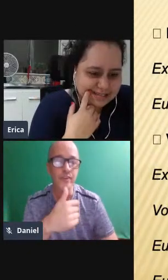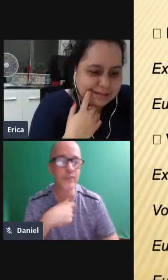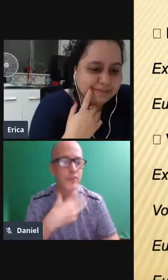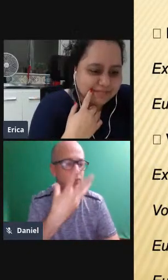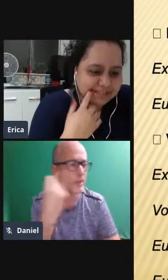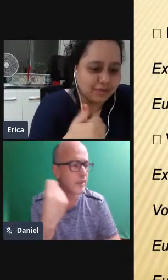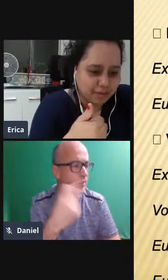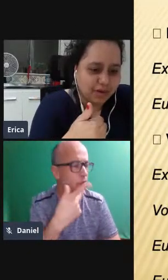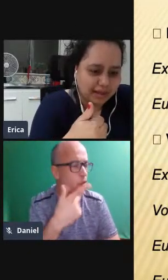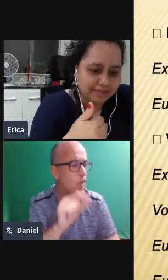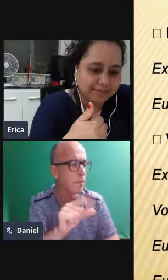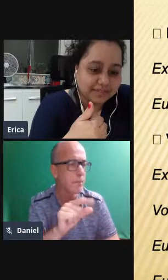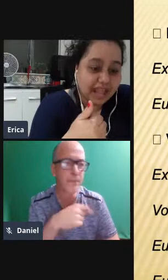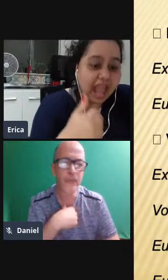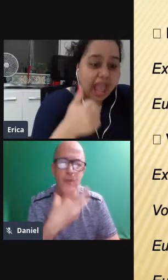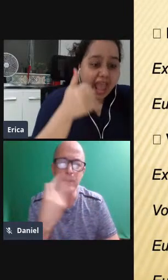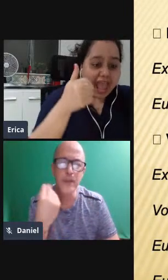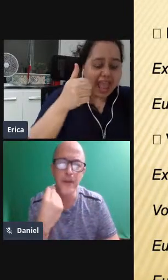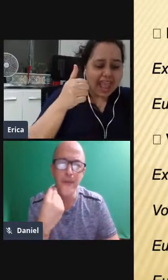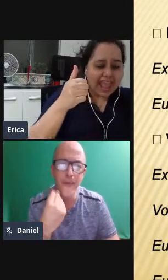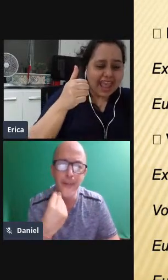gente? Então vamos lá.